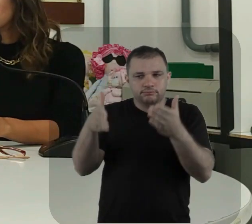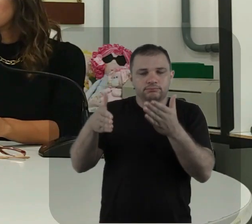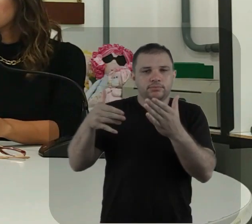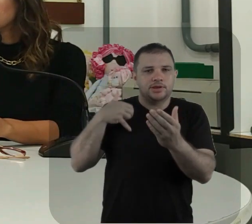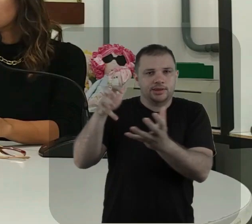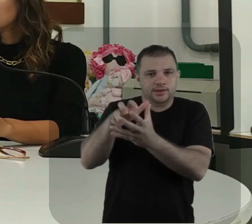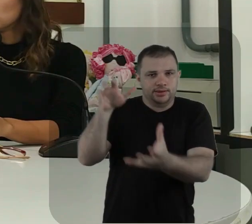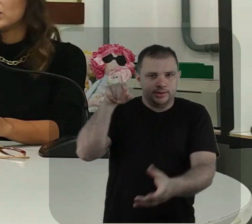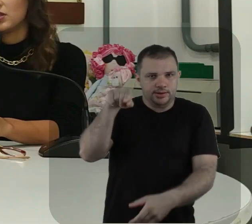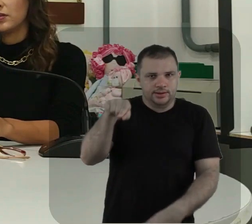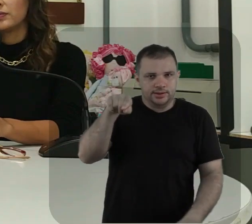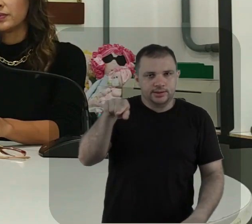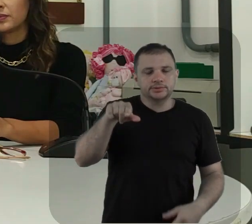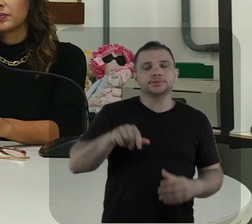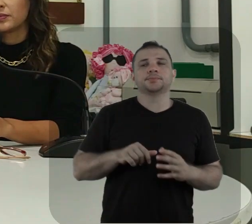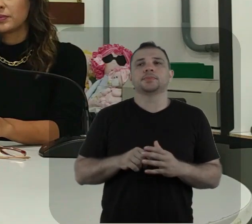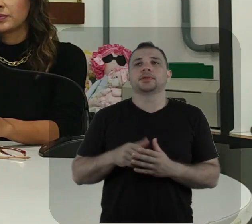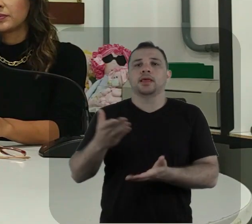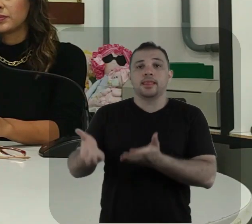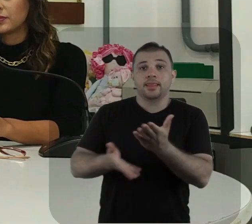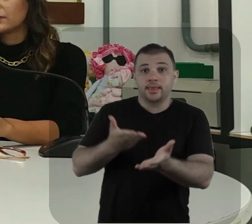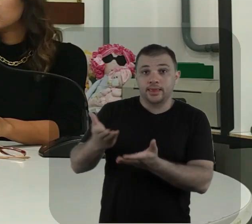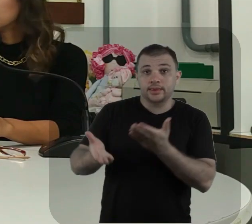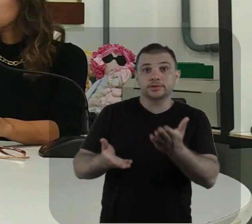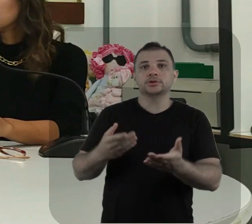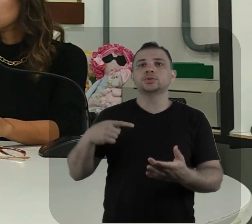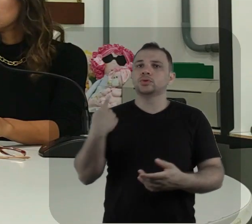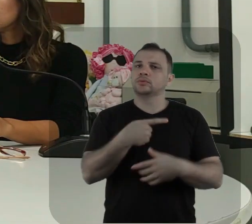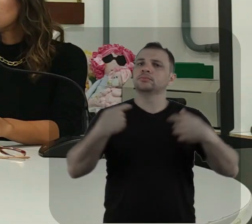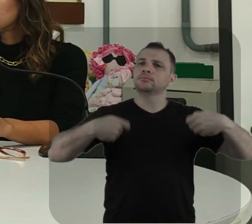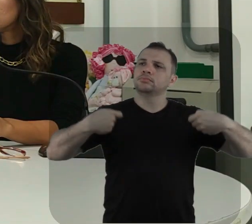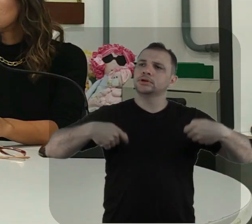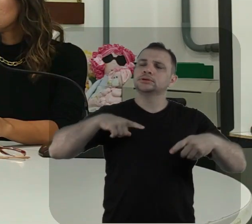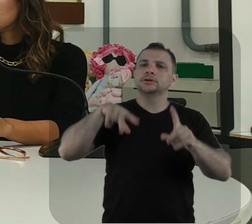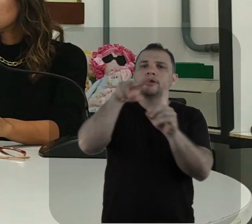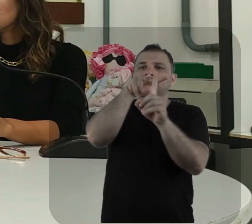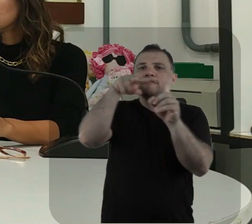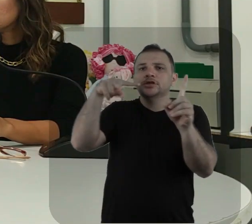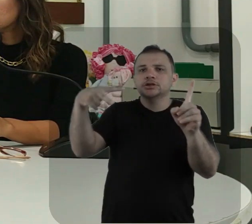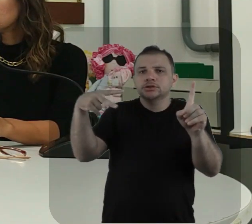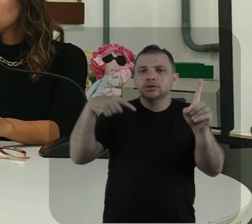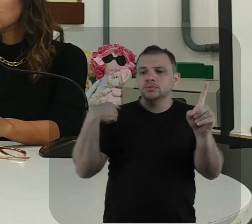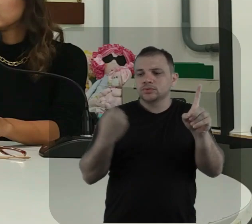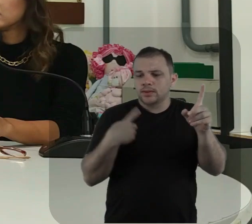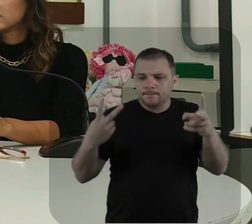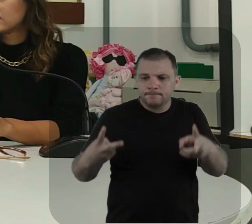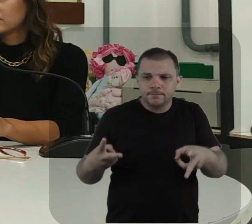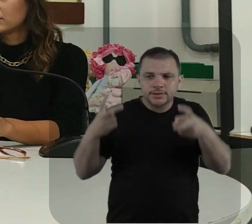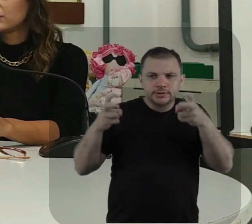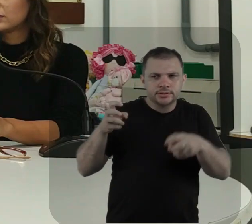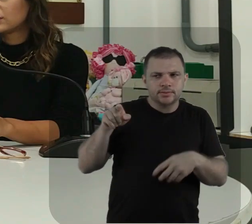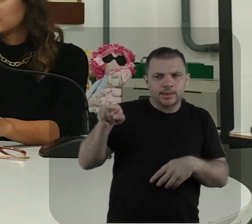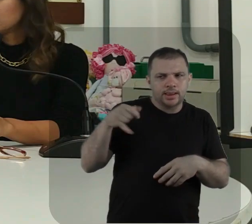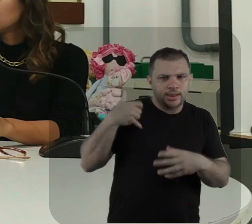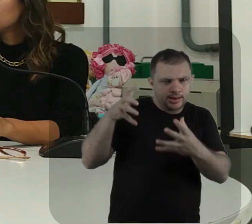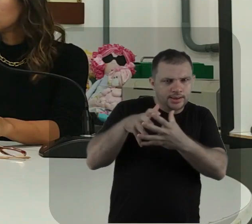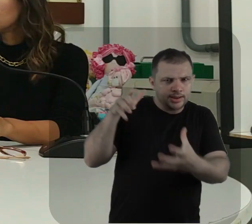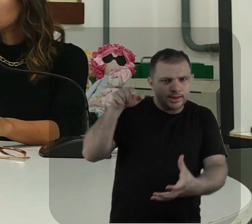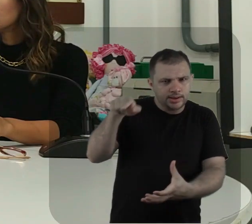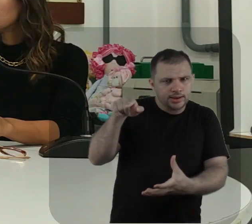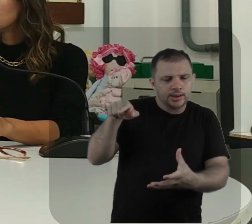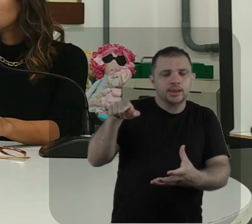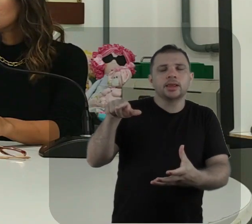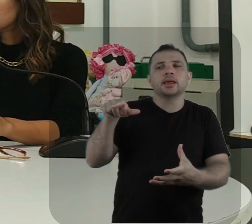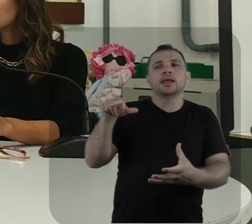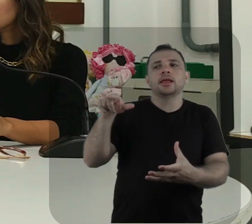pessoas que atendem especificamente essa população, a importância de ter esse olhar mesmo, né, de conseguir perceber, né,